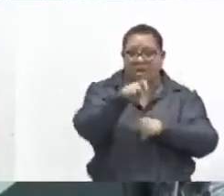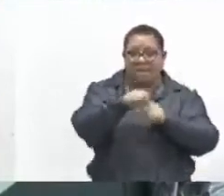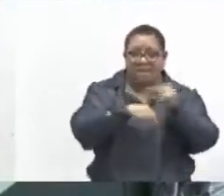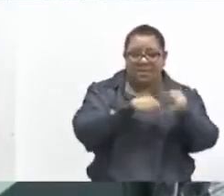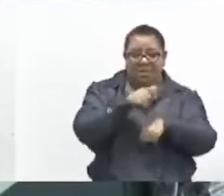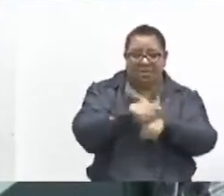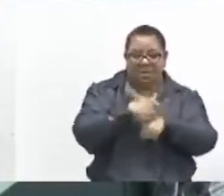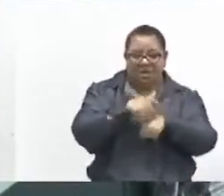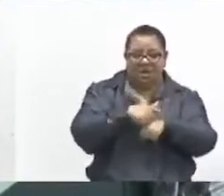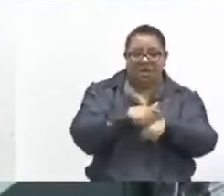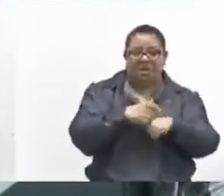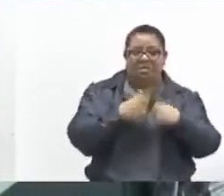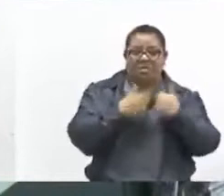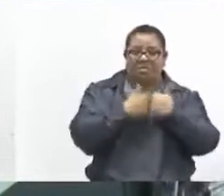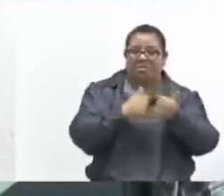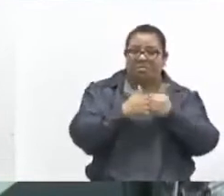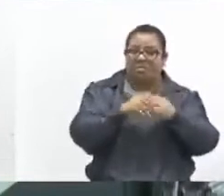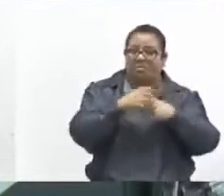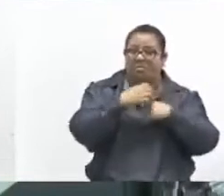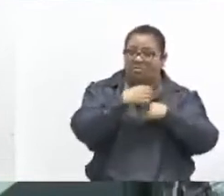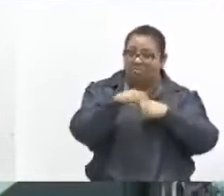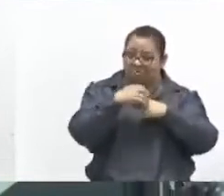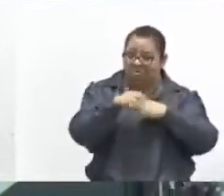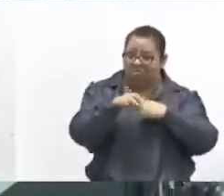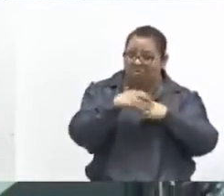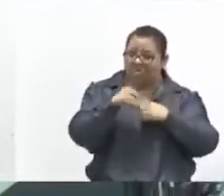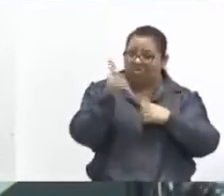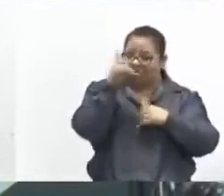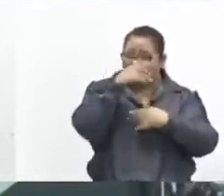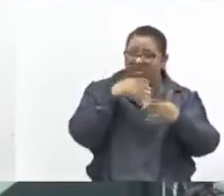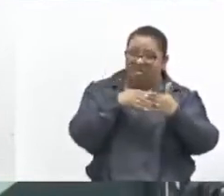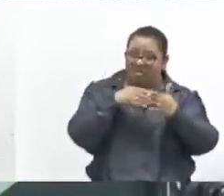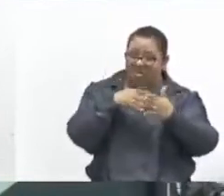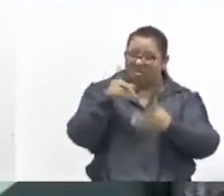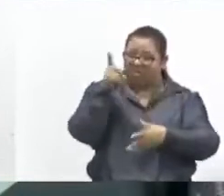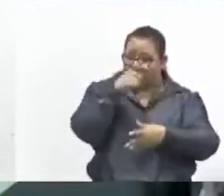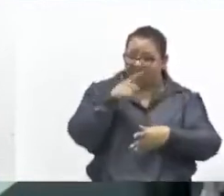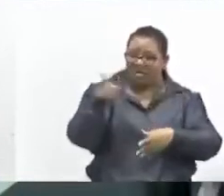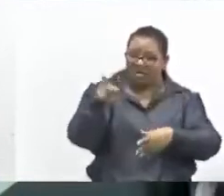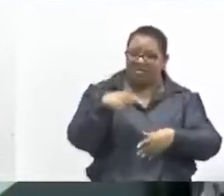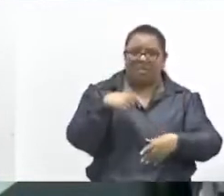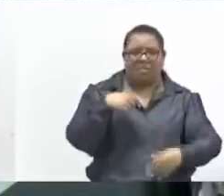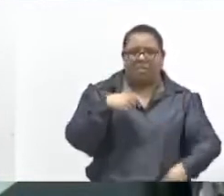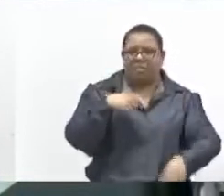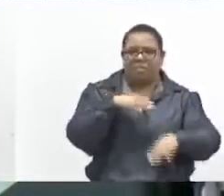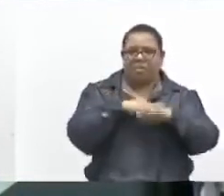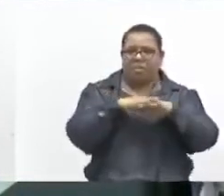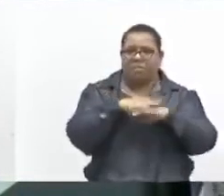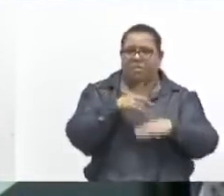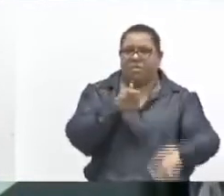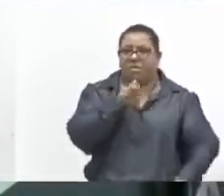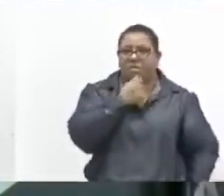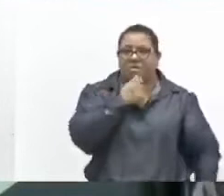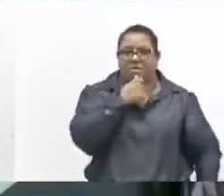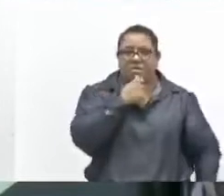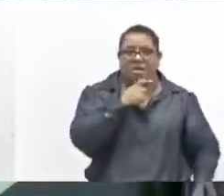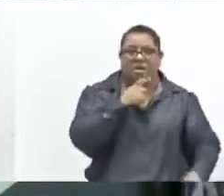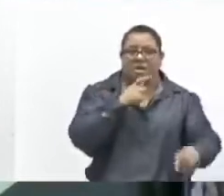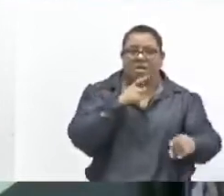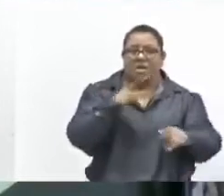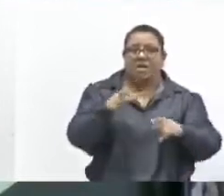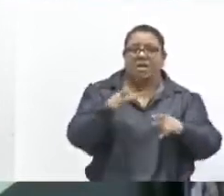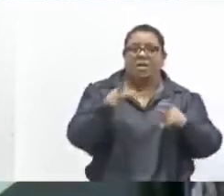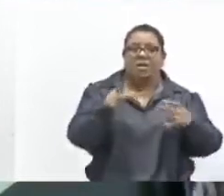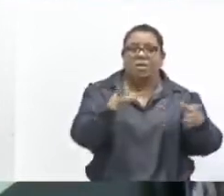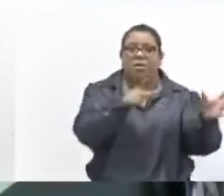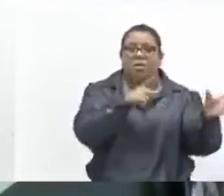tem muito problema com o transporte escolar. A dificuldade que esse estudante passa. A gente não está nem conversando ainda sobre a dificuldade dos estudantes de terras indígenas,